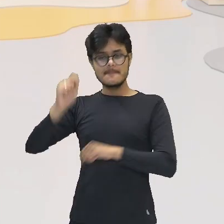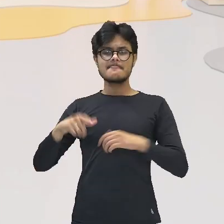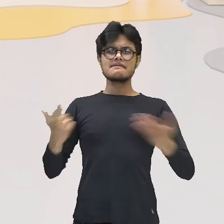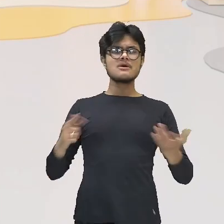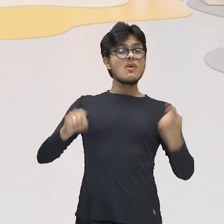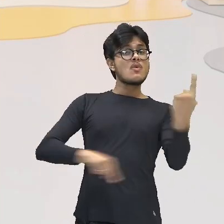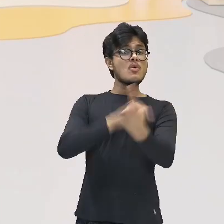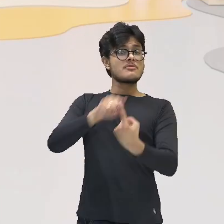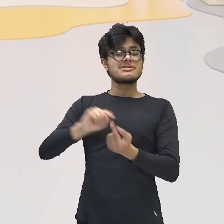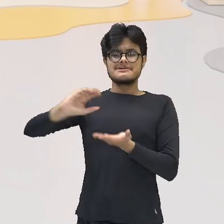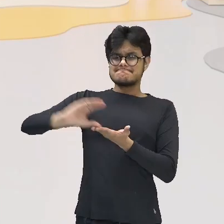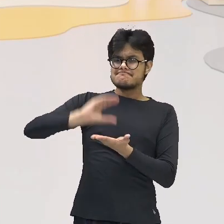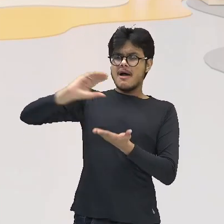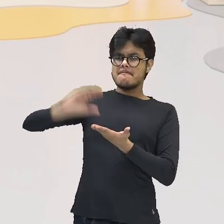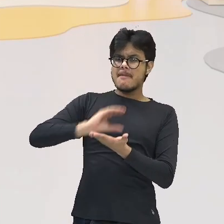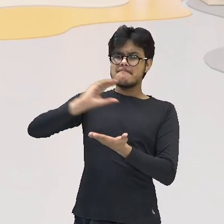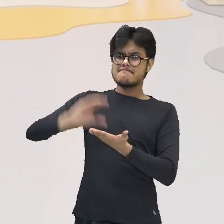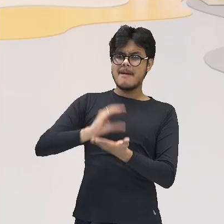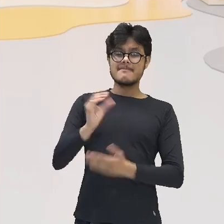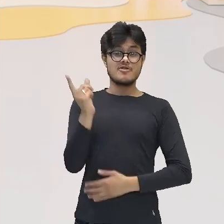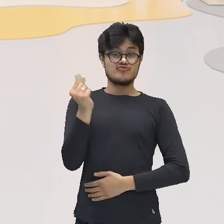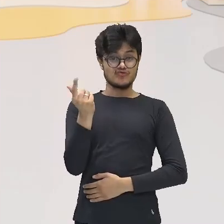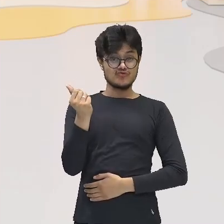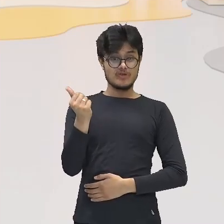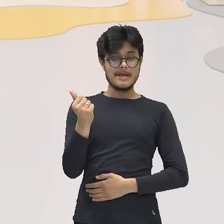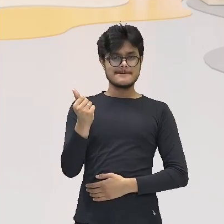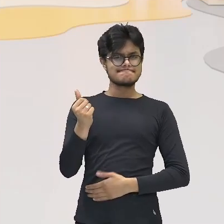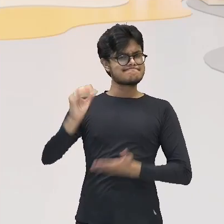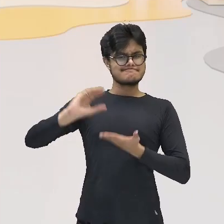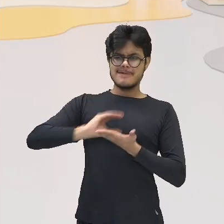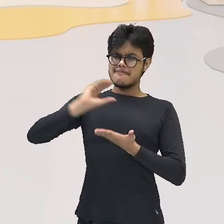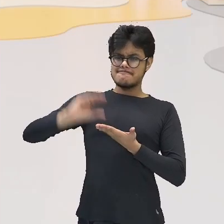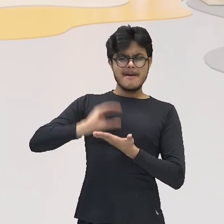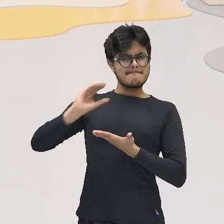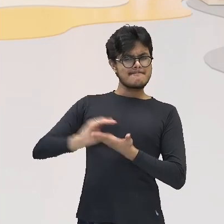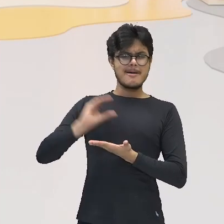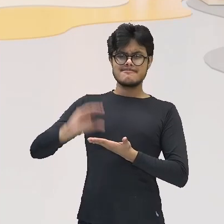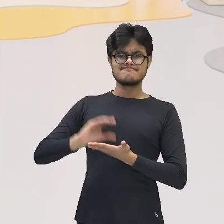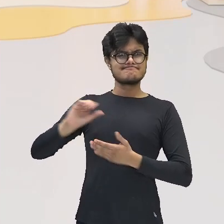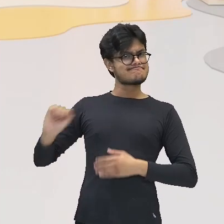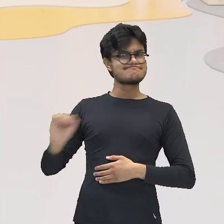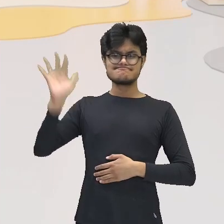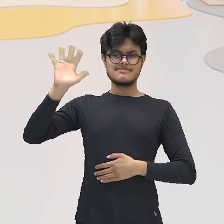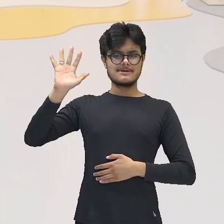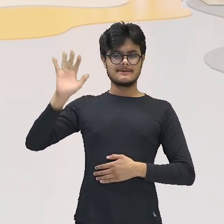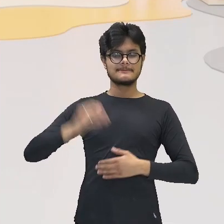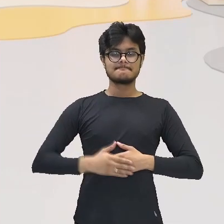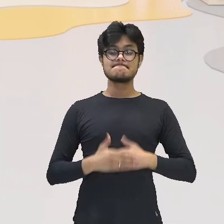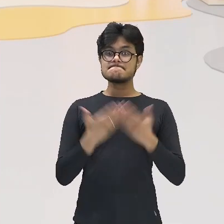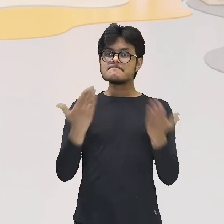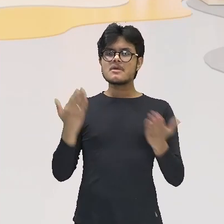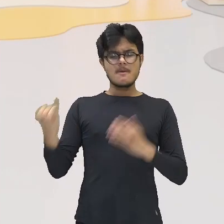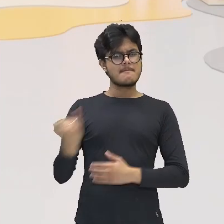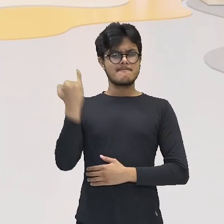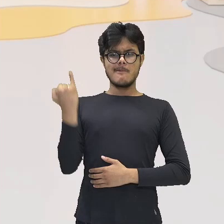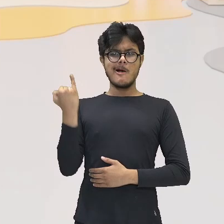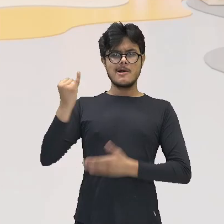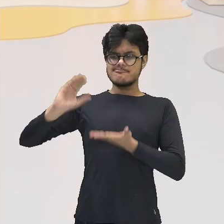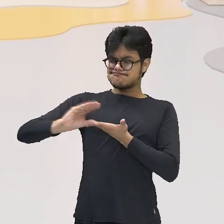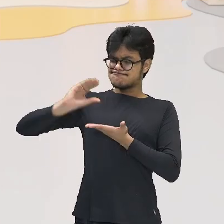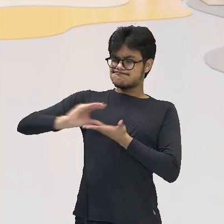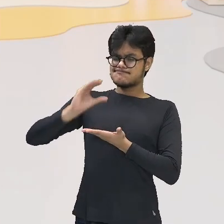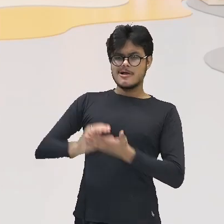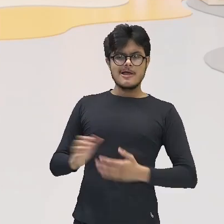acumular cada vez mais moedas, acumular cada vez mais riqueza. Então, o acúmulo de riqueza, ele